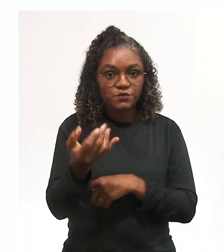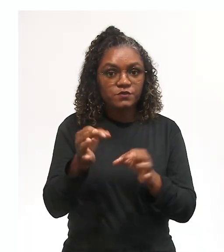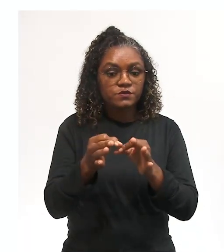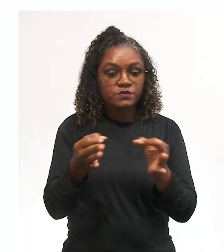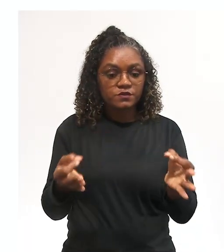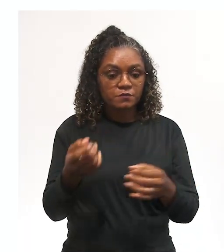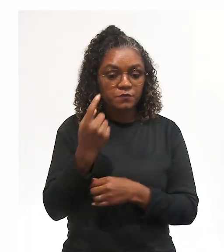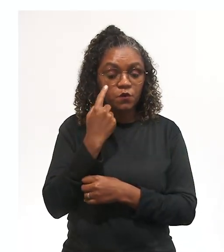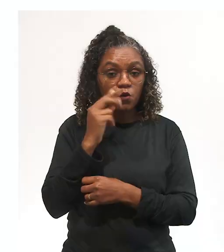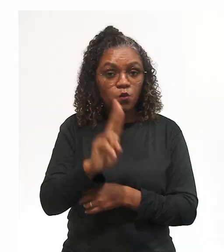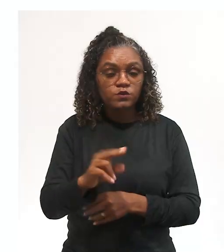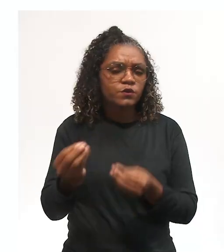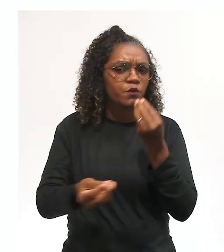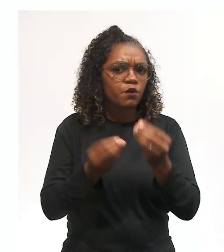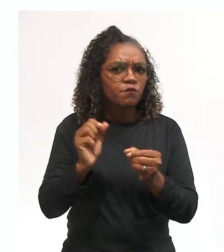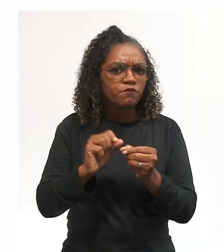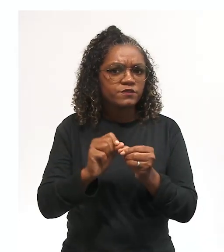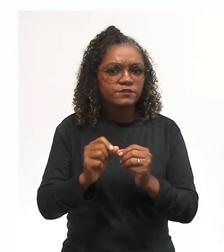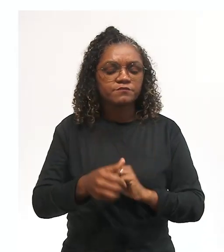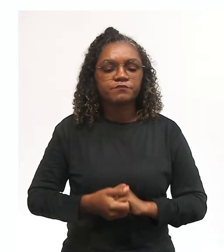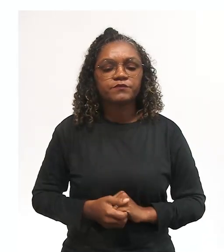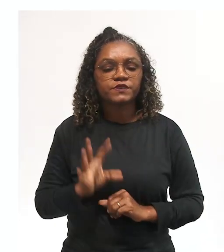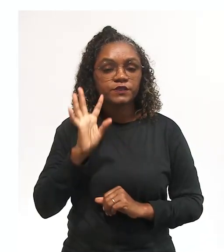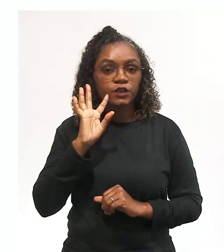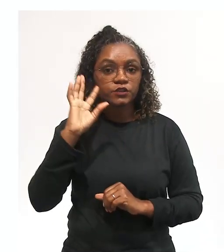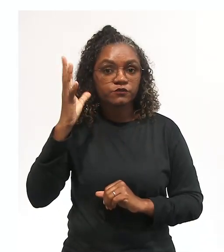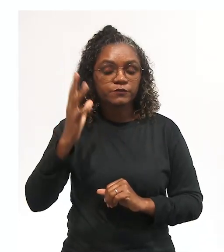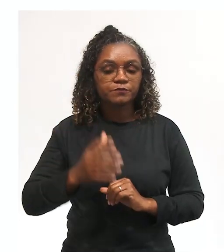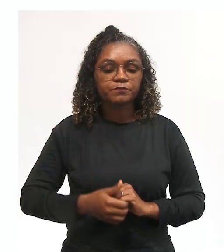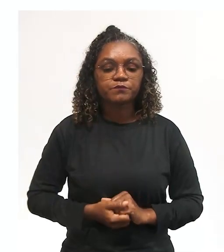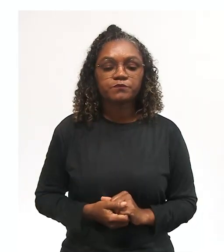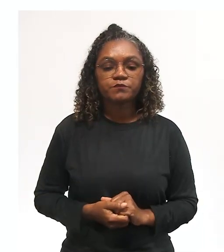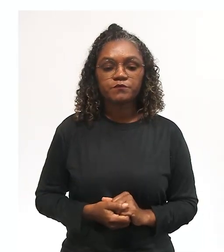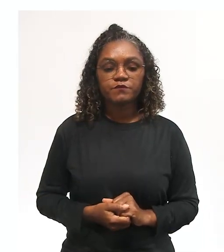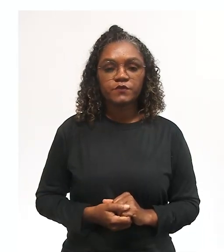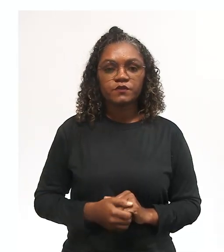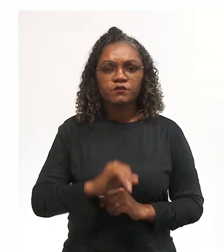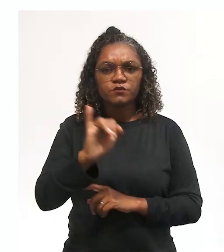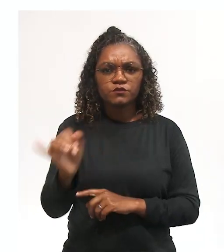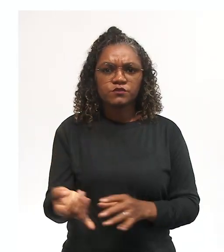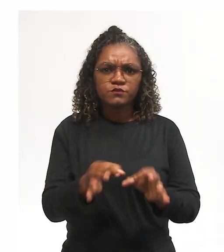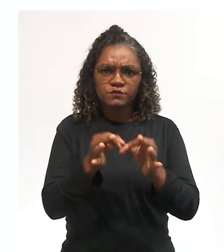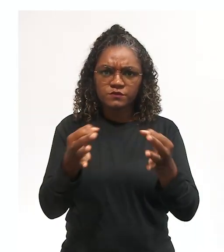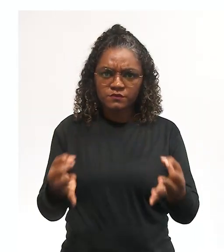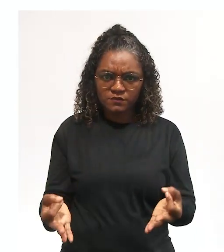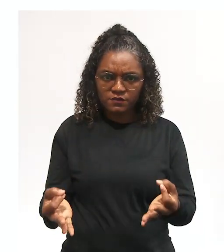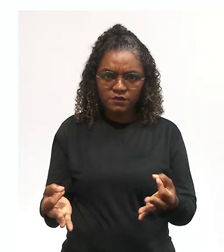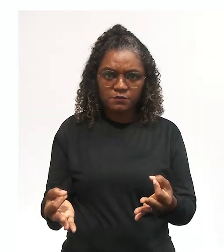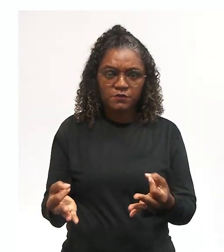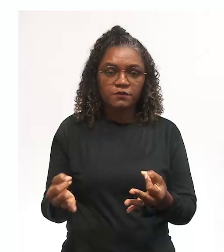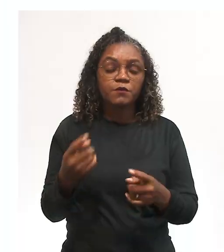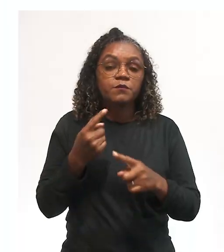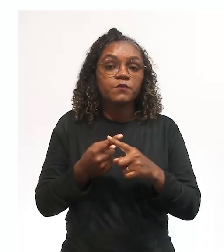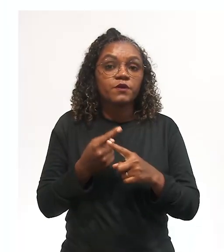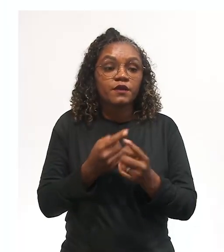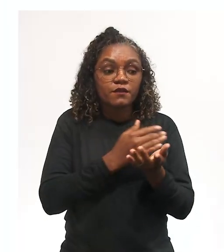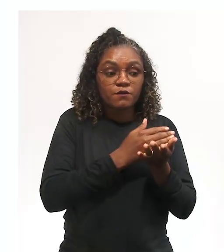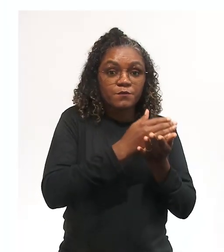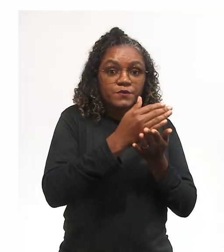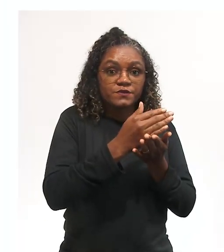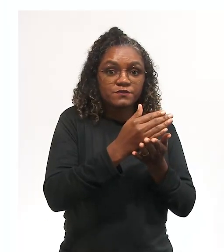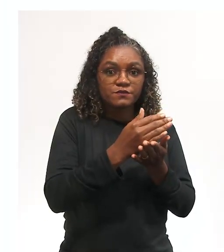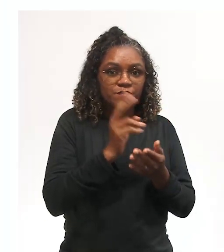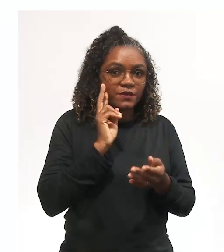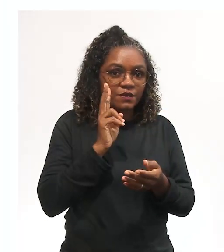simples. Os juros são chamados de simples quando produzidos unicamente pelo capital inicial. Ou seja,